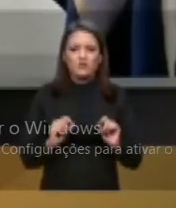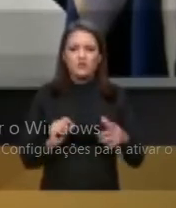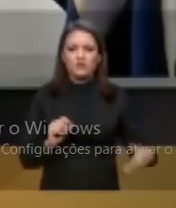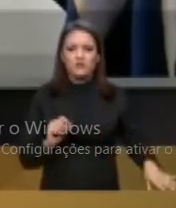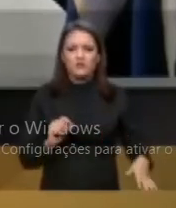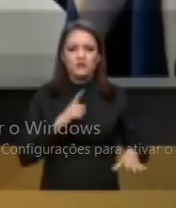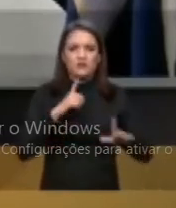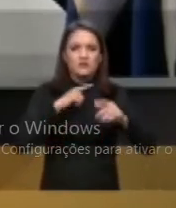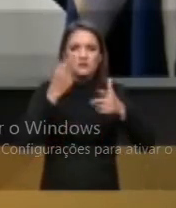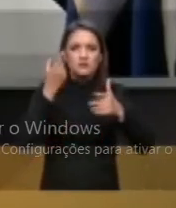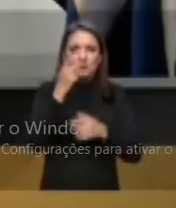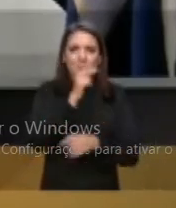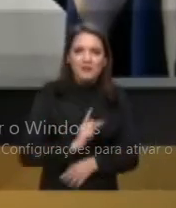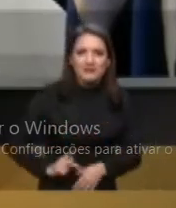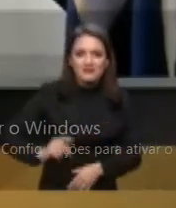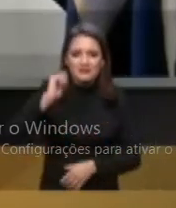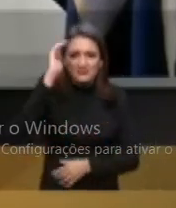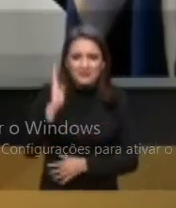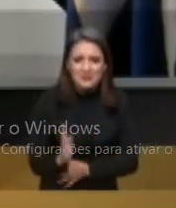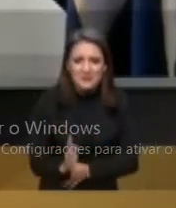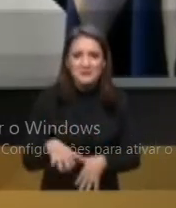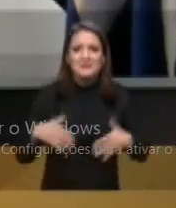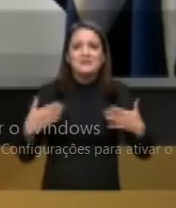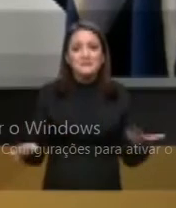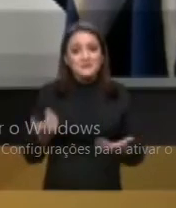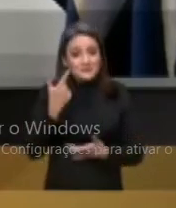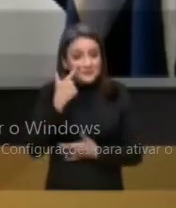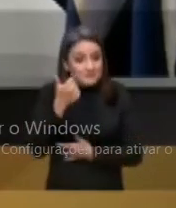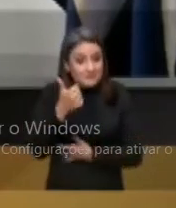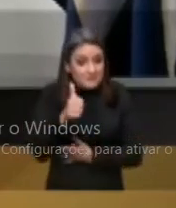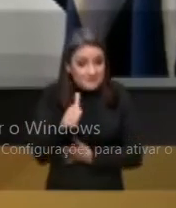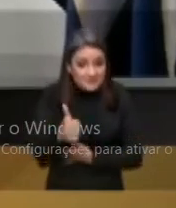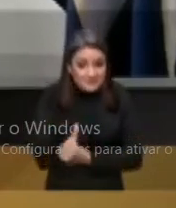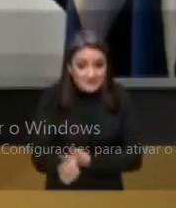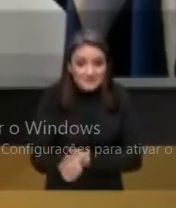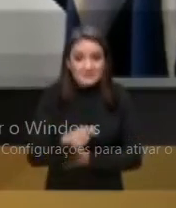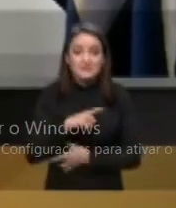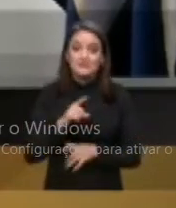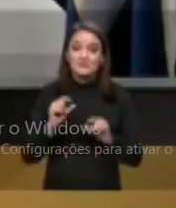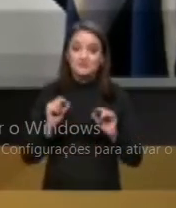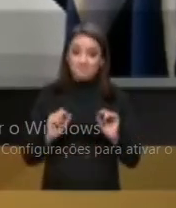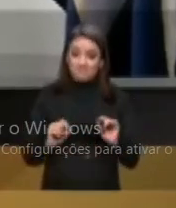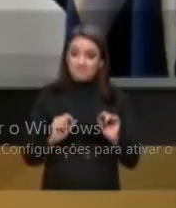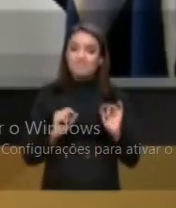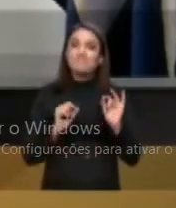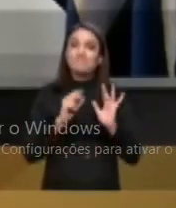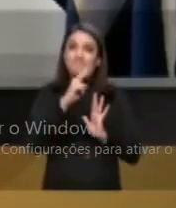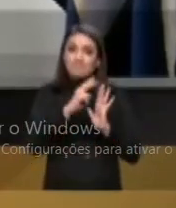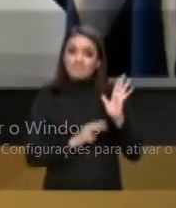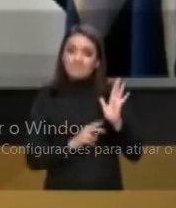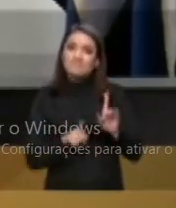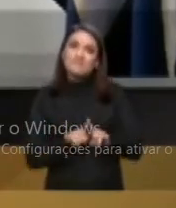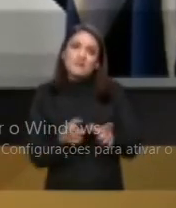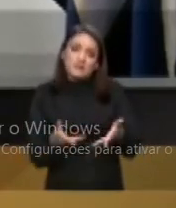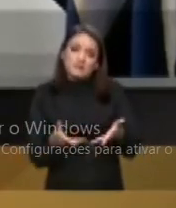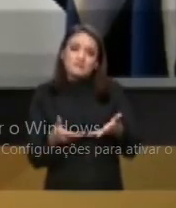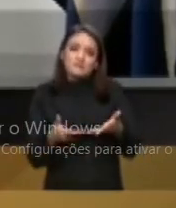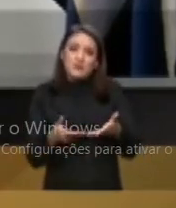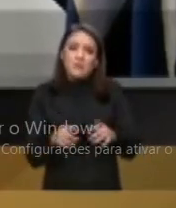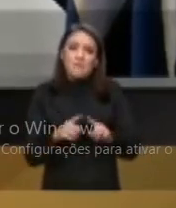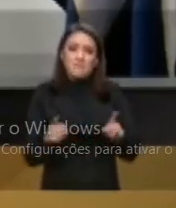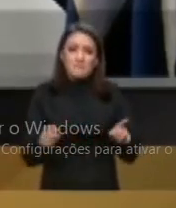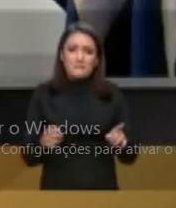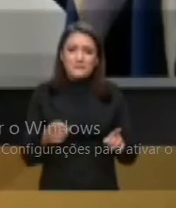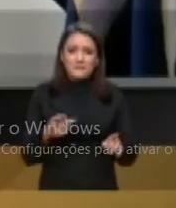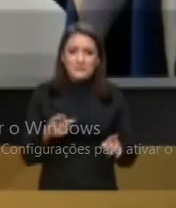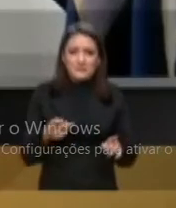de iniciativa reservada do presidente da República. No exame de cognição sumária, não se